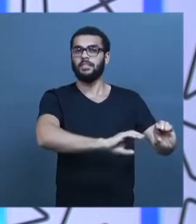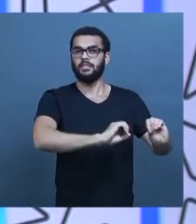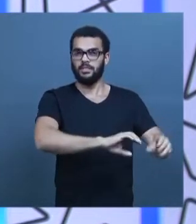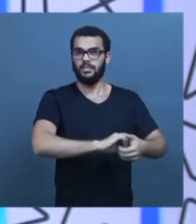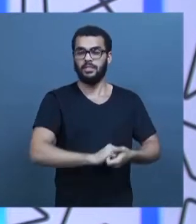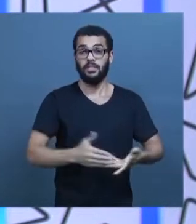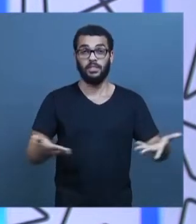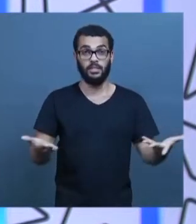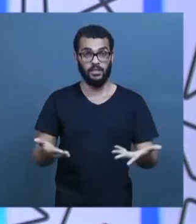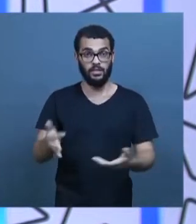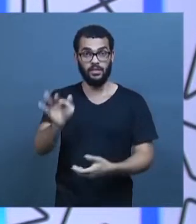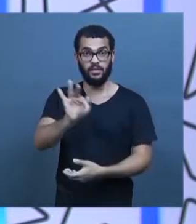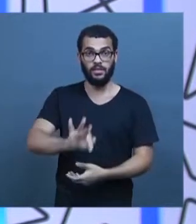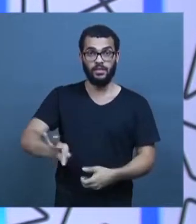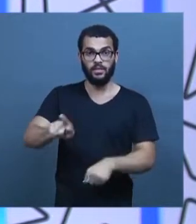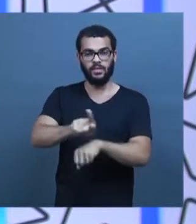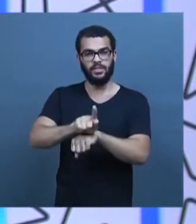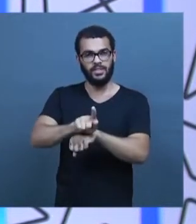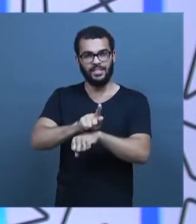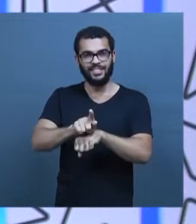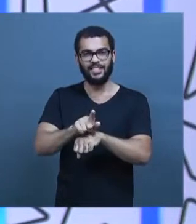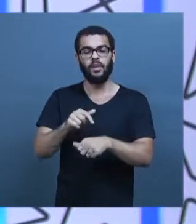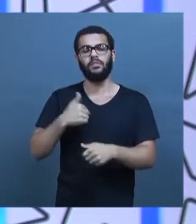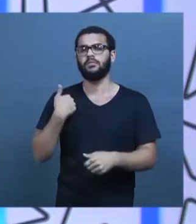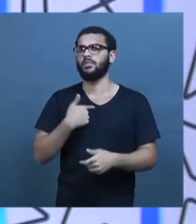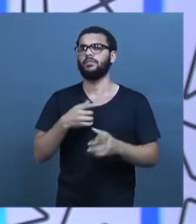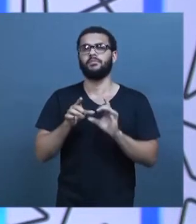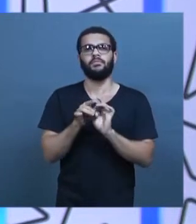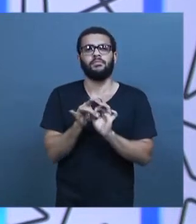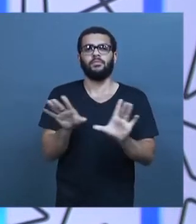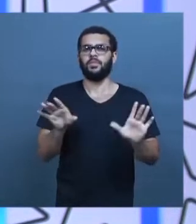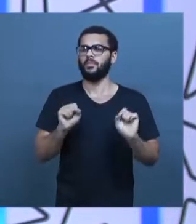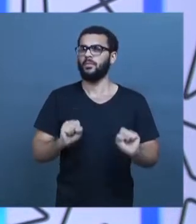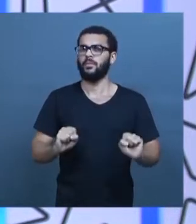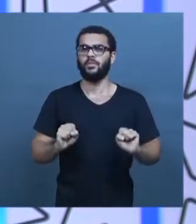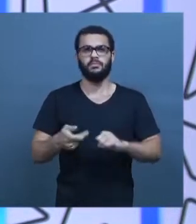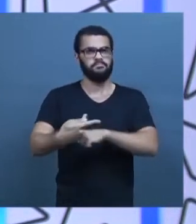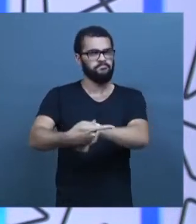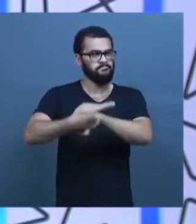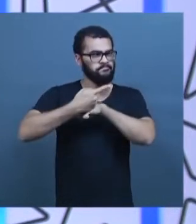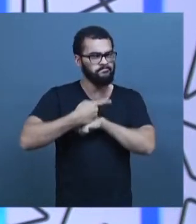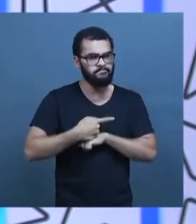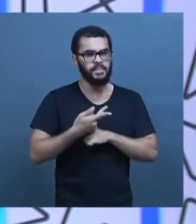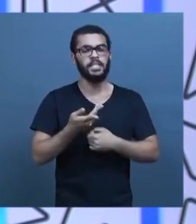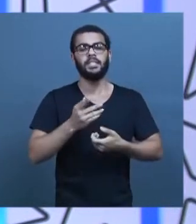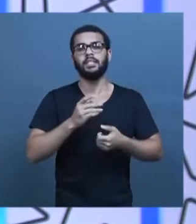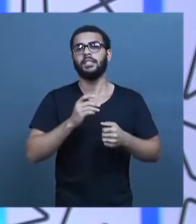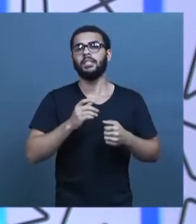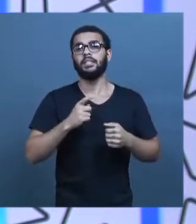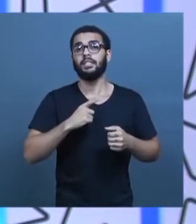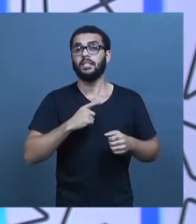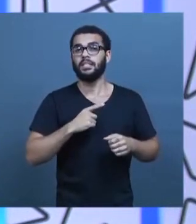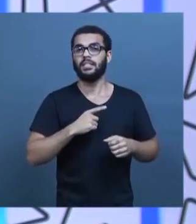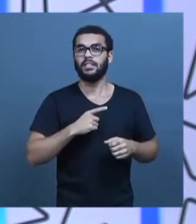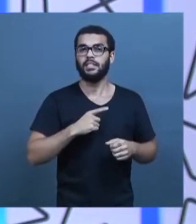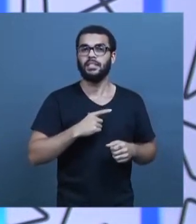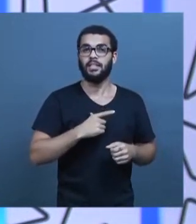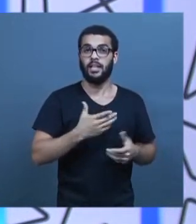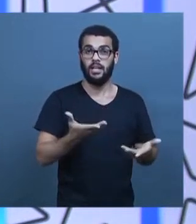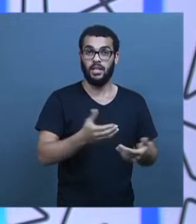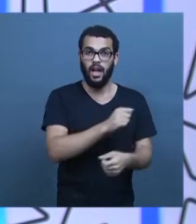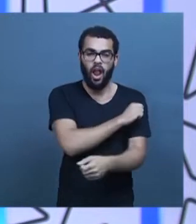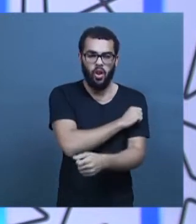Gestão e Negócios, nós estamos à disposição, contamos com não somente os nossos alunos, mas 69